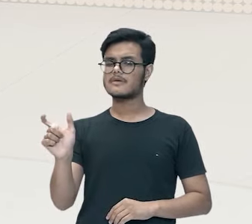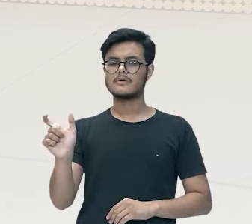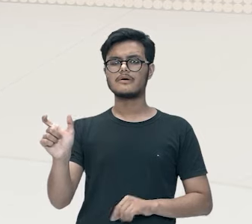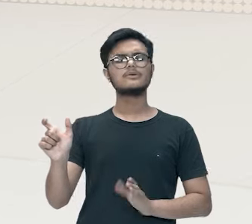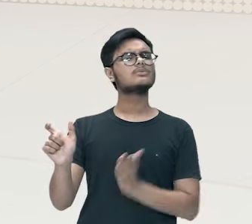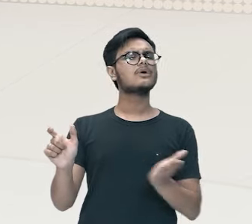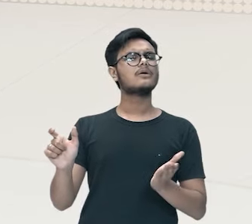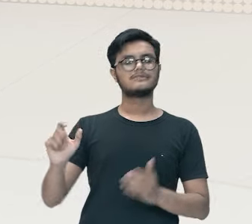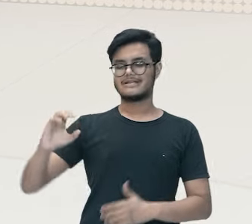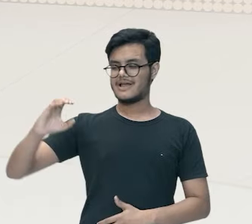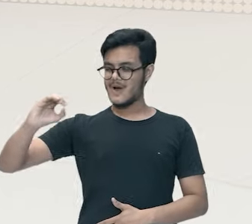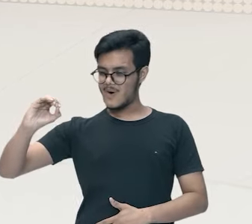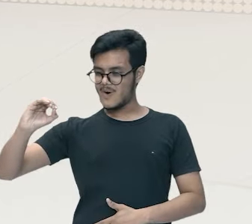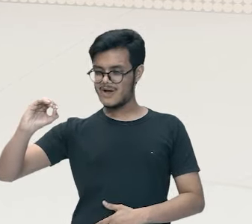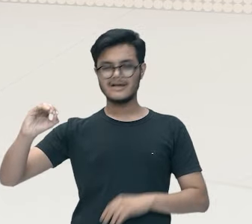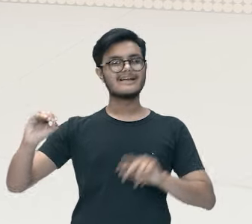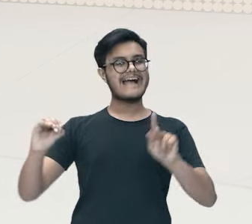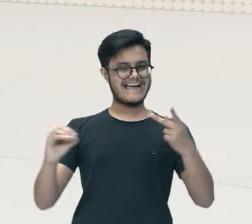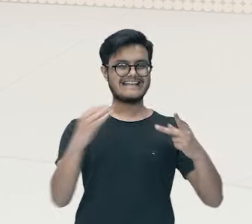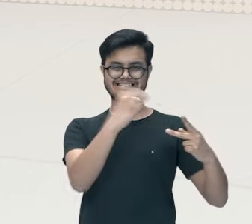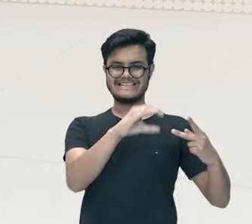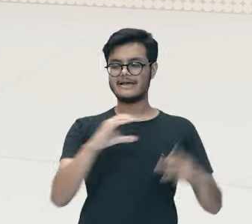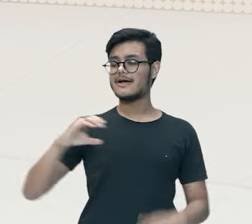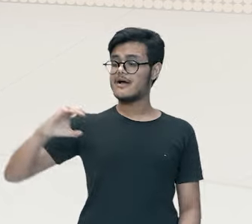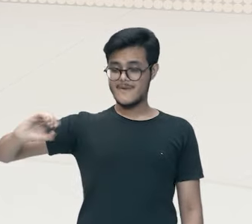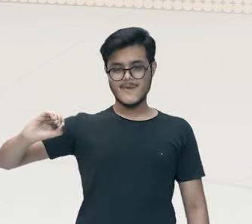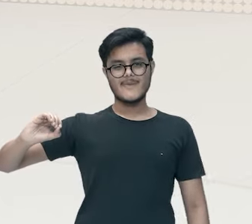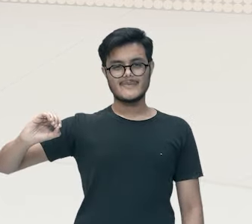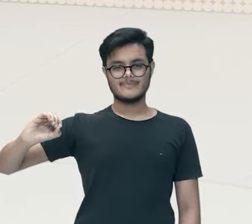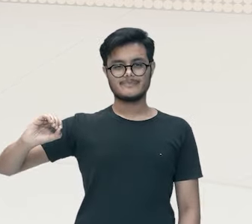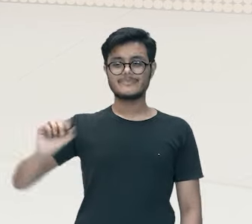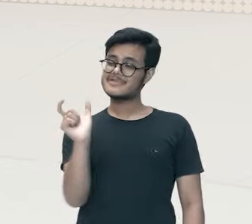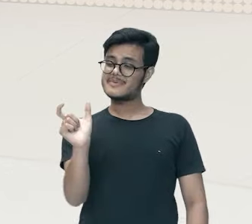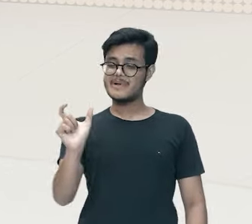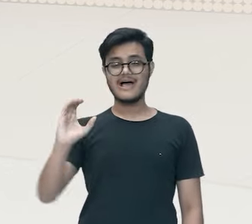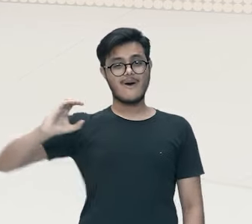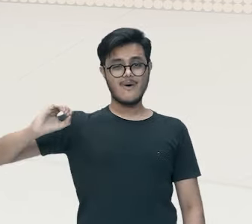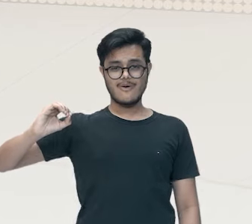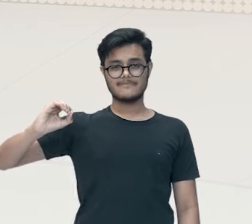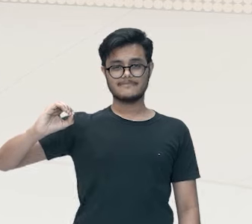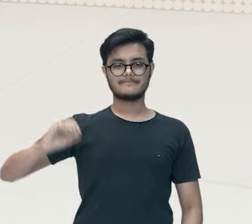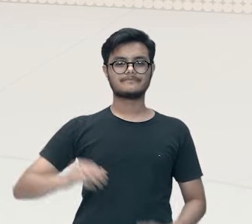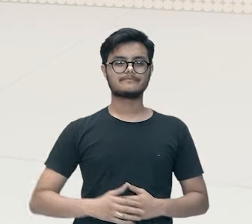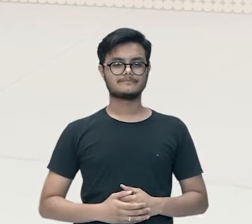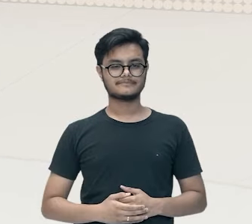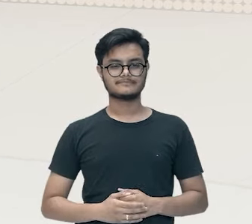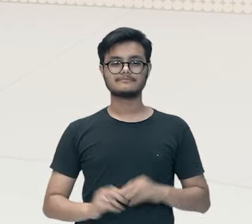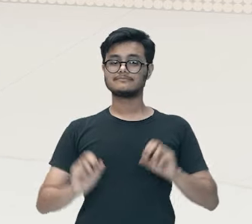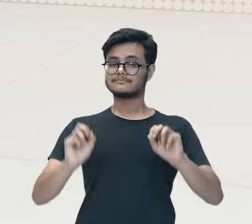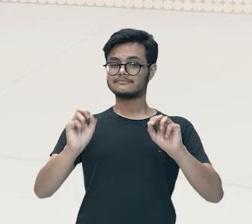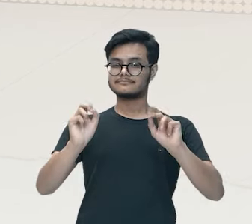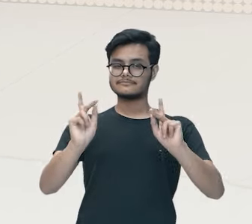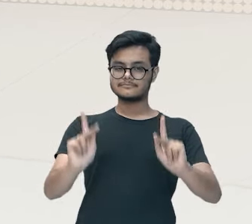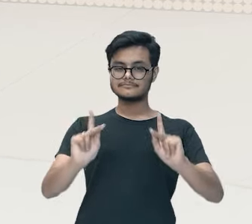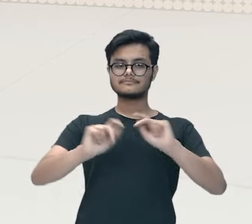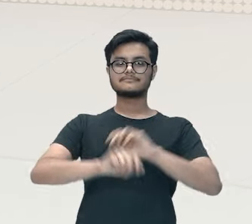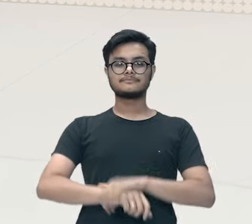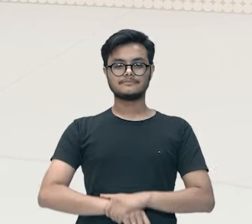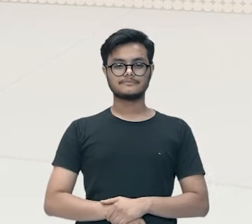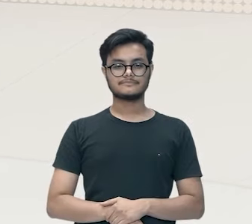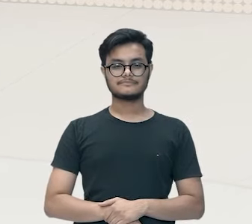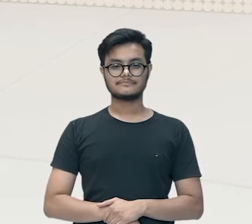nome, que é o sufixo. É um hidrocarboneto, pessoal? É. Por quê? Porque só tem carbonos e hidrogênios